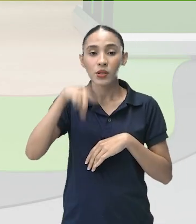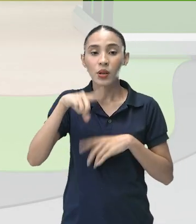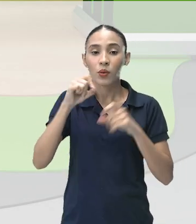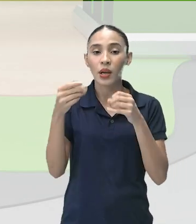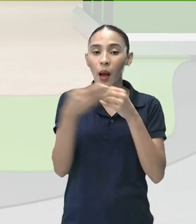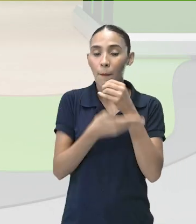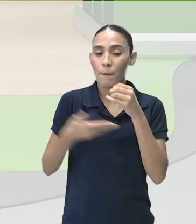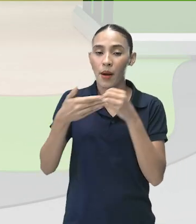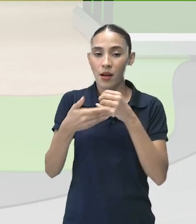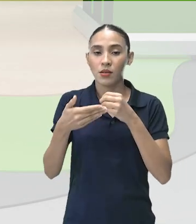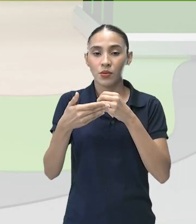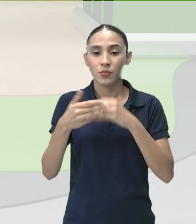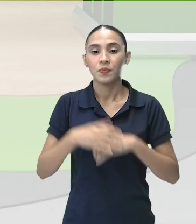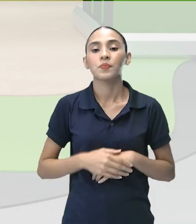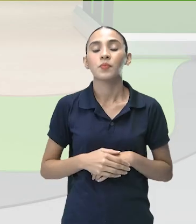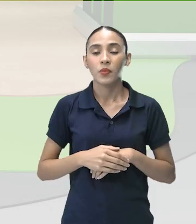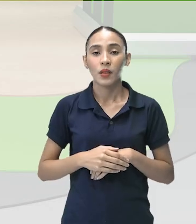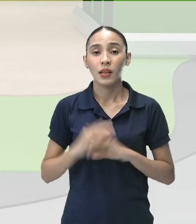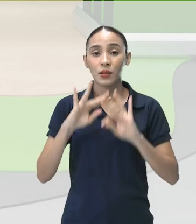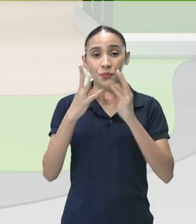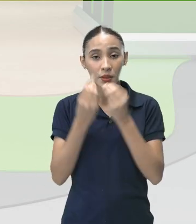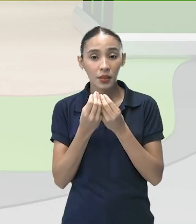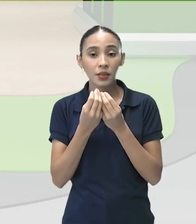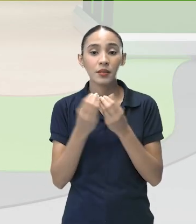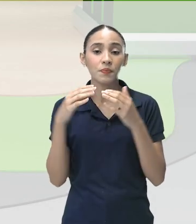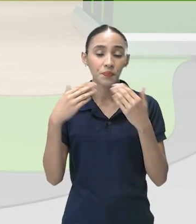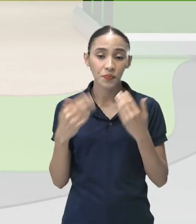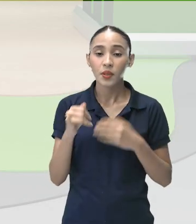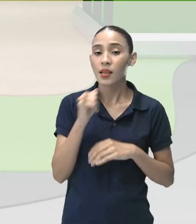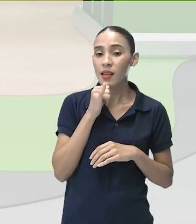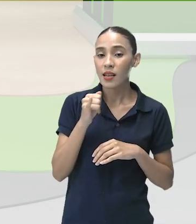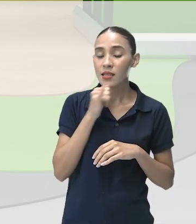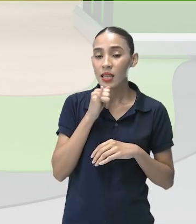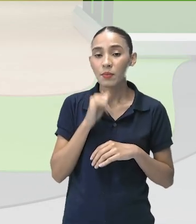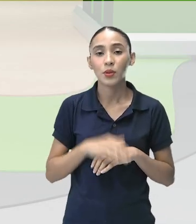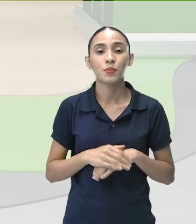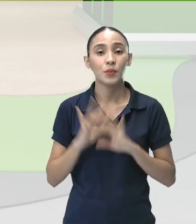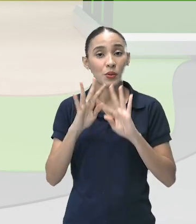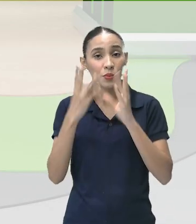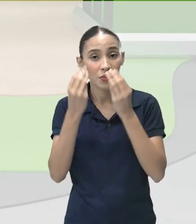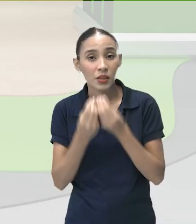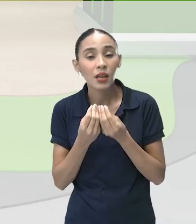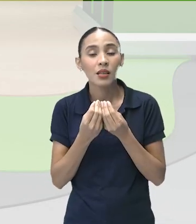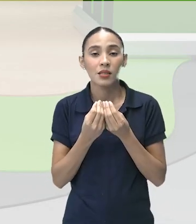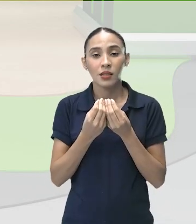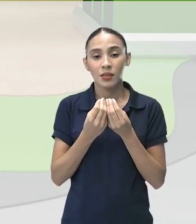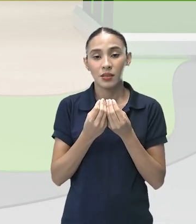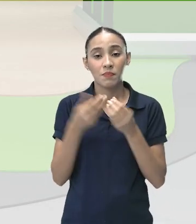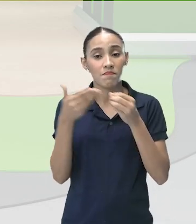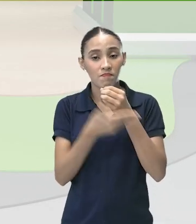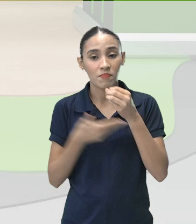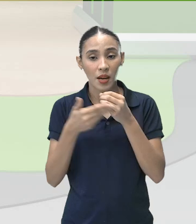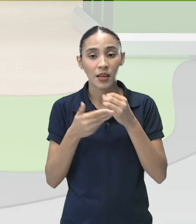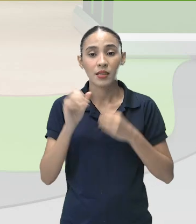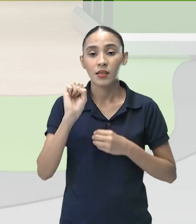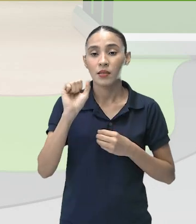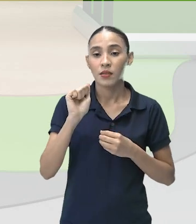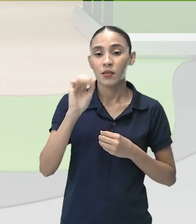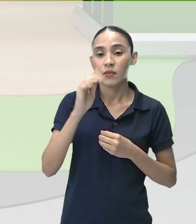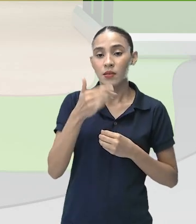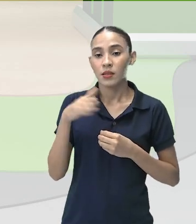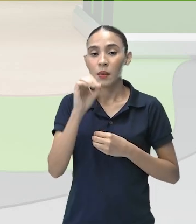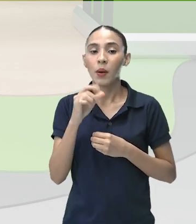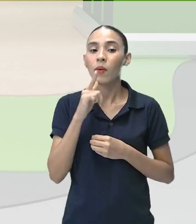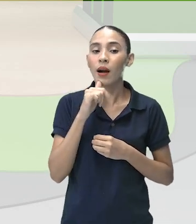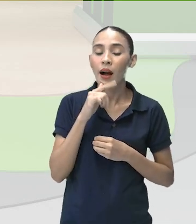14, mais forte é o caráter básico daquela substância. E exemplos de substâncias de compostos básicos,